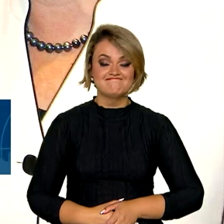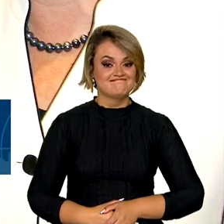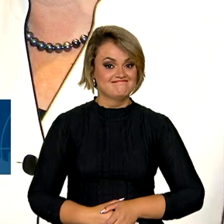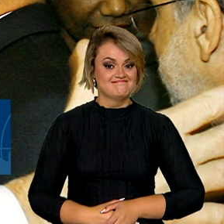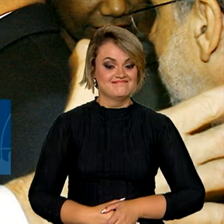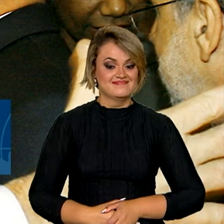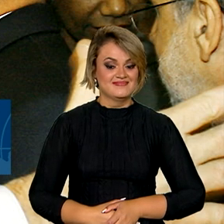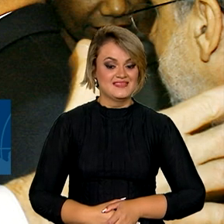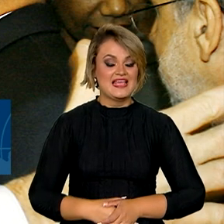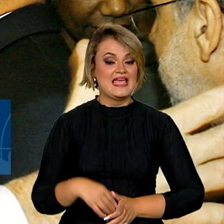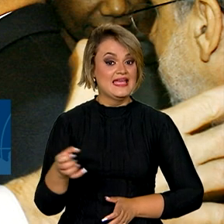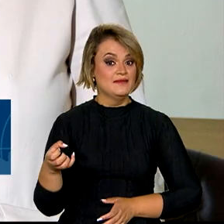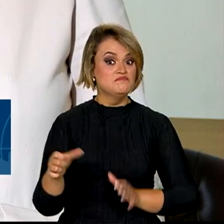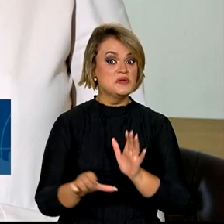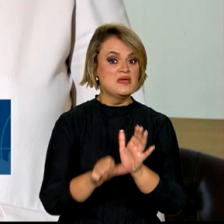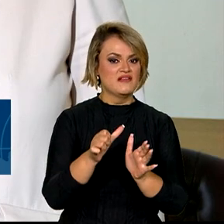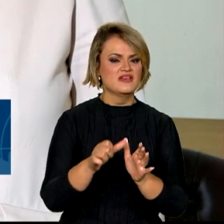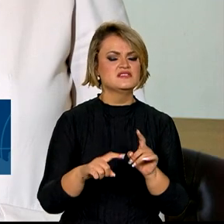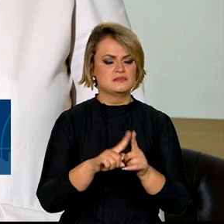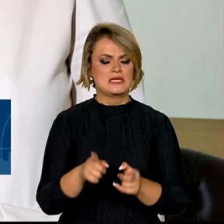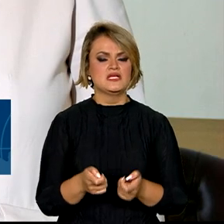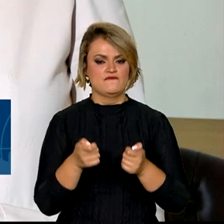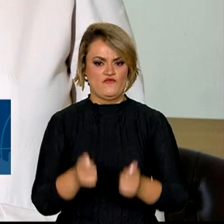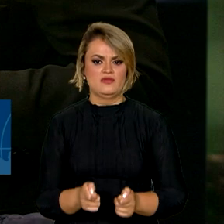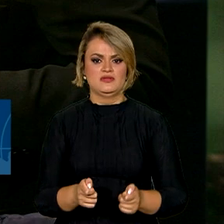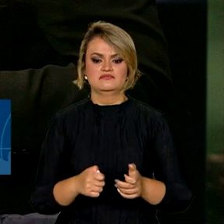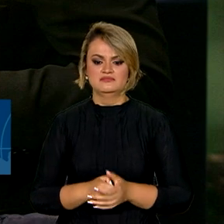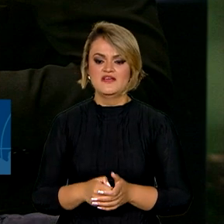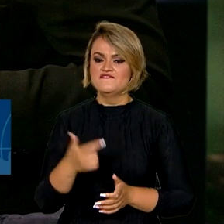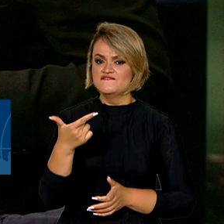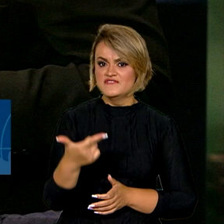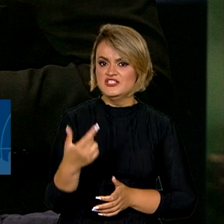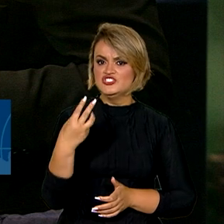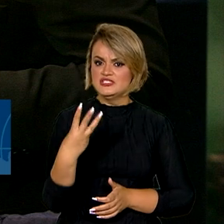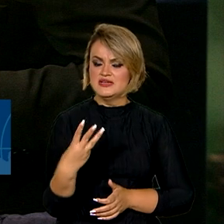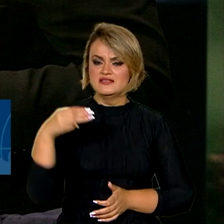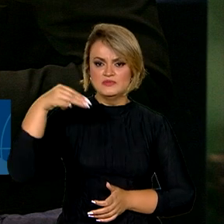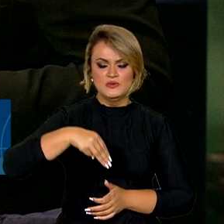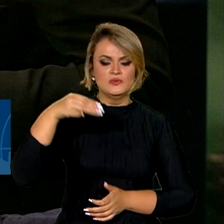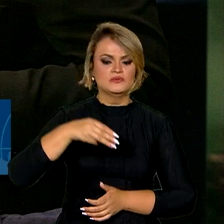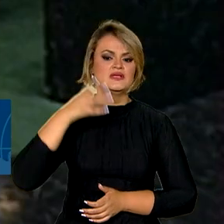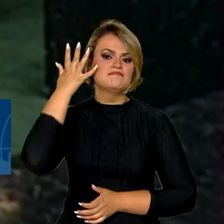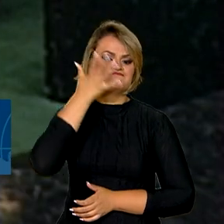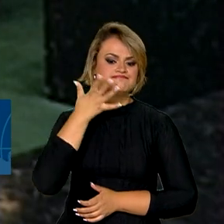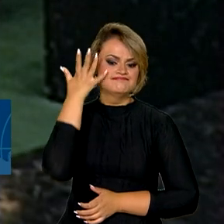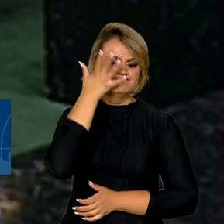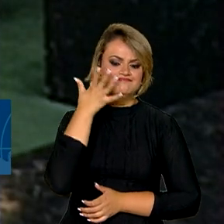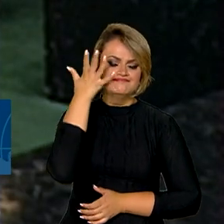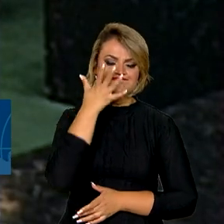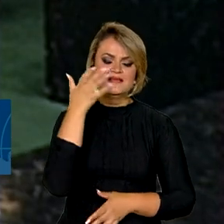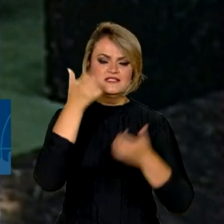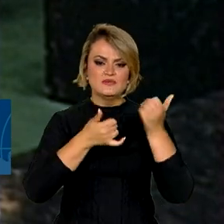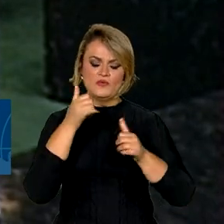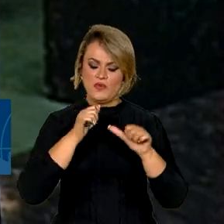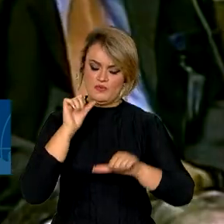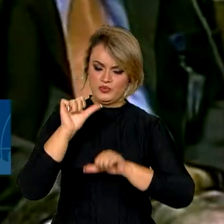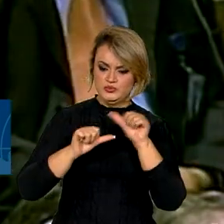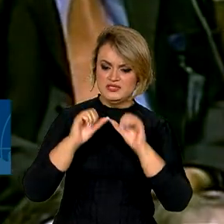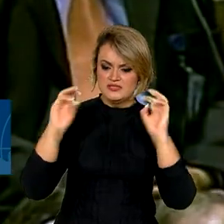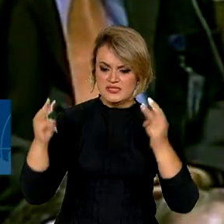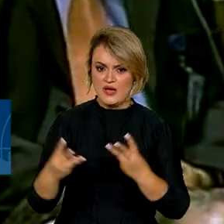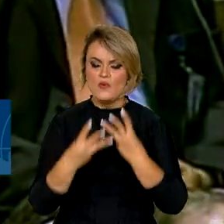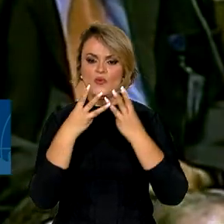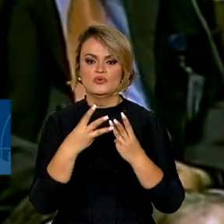Podia ser novato na ONU, mas foi vigoroso. Durante 23 minutos, o presidente Lula defendeu a reforma da ONU e